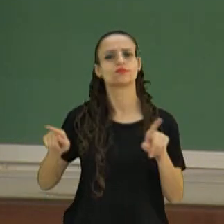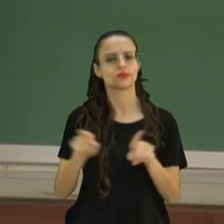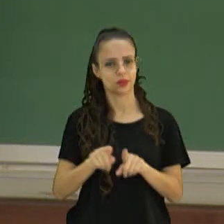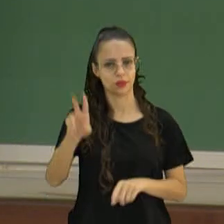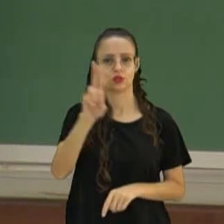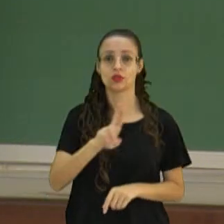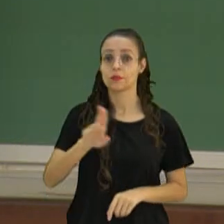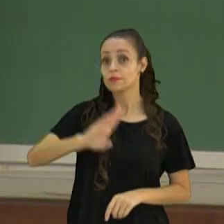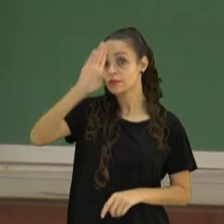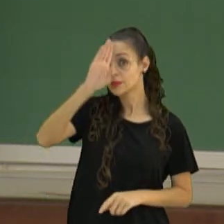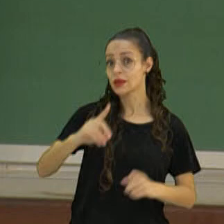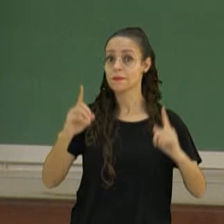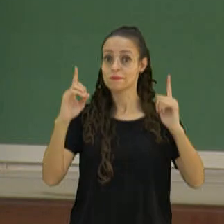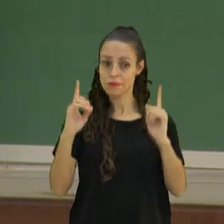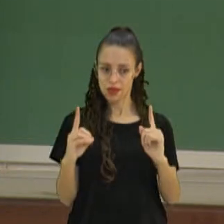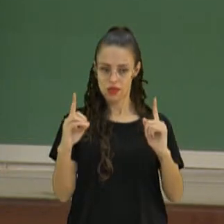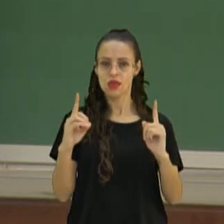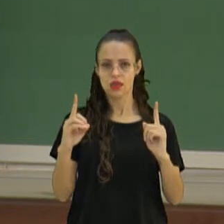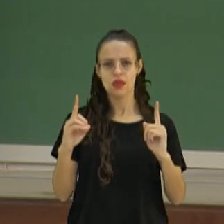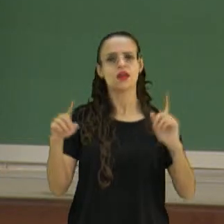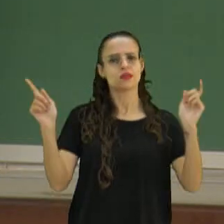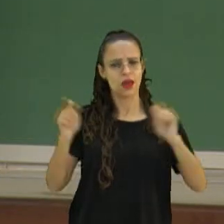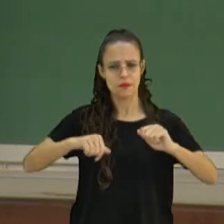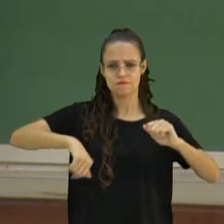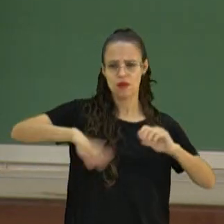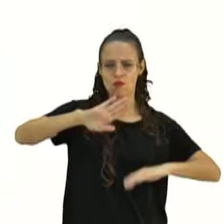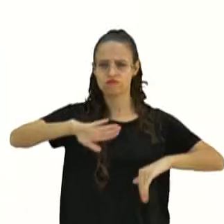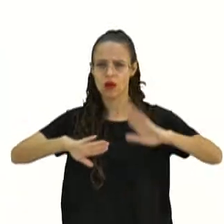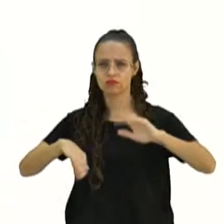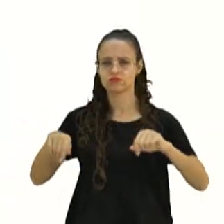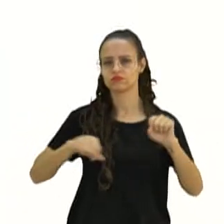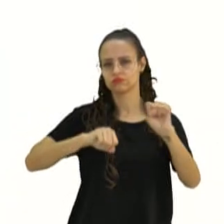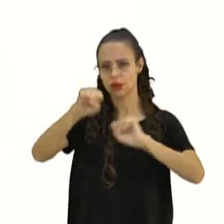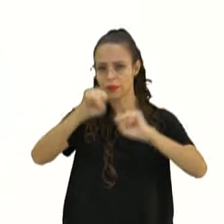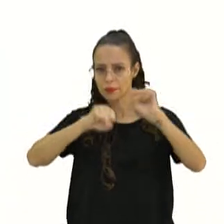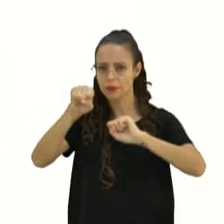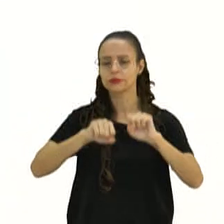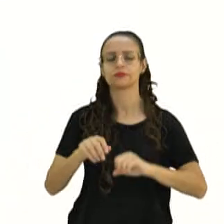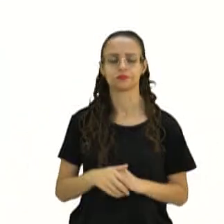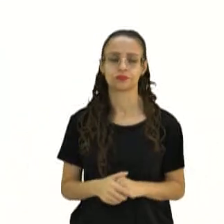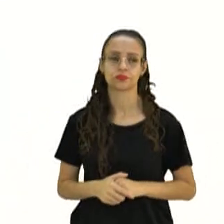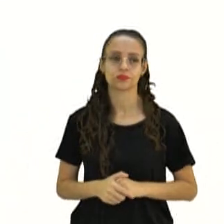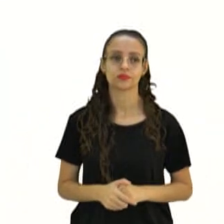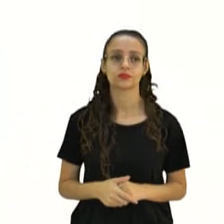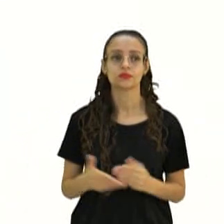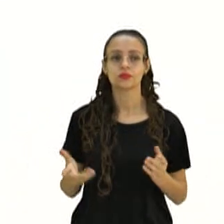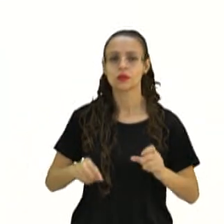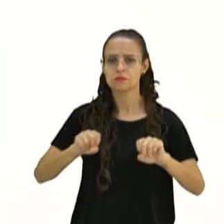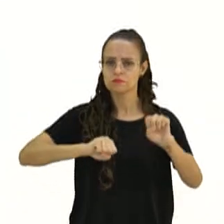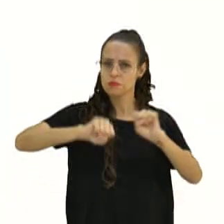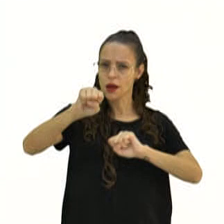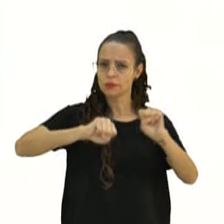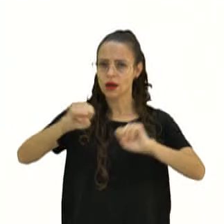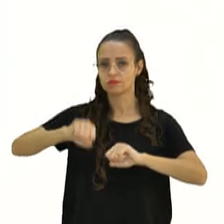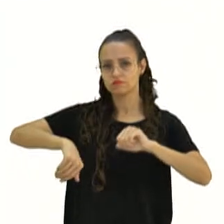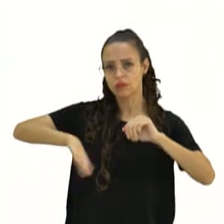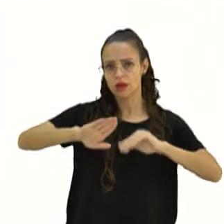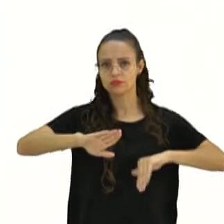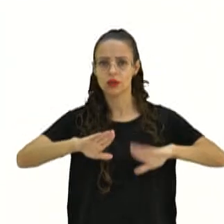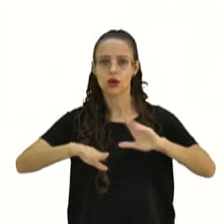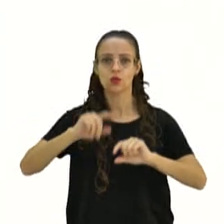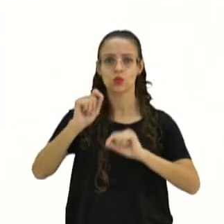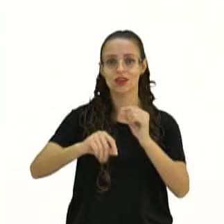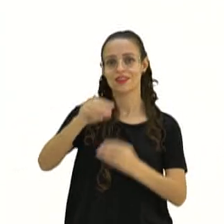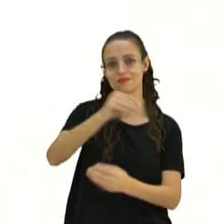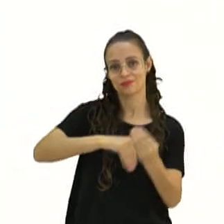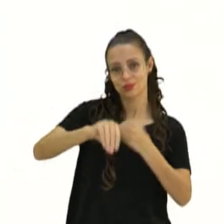principalmente luta em pé, né? Há muita utilização. Então, técnicas usadas são as técnicas do kickboxing, né? Então, o kickboxing é uma arte marcial que combina golpes